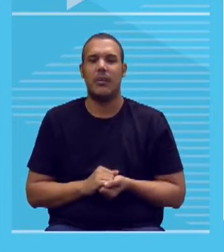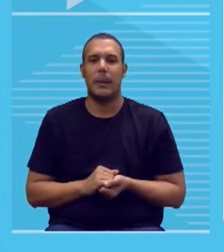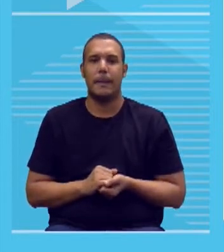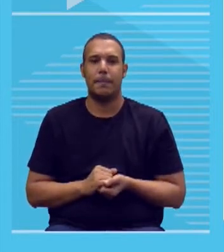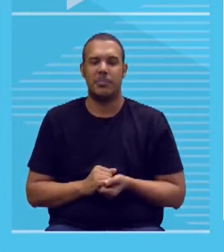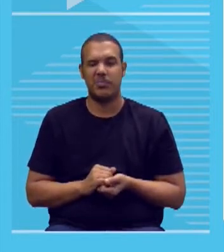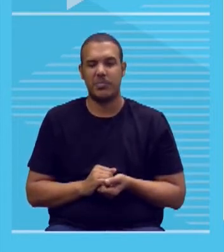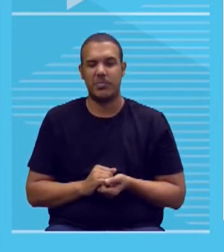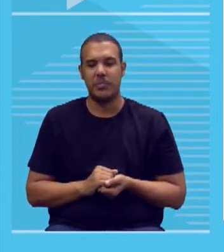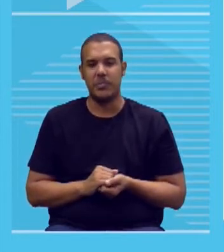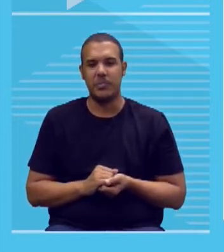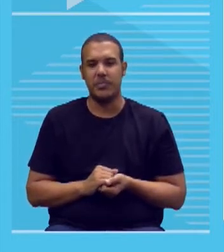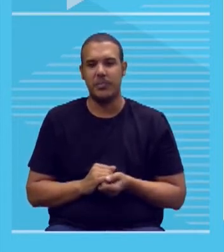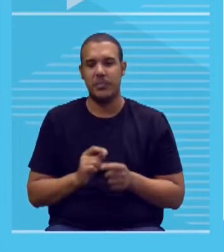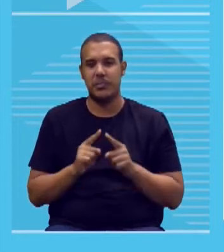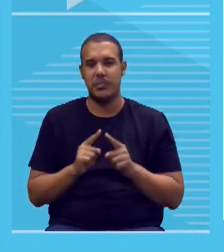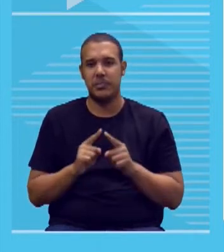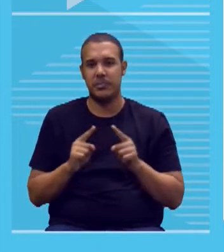não